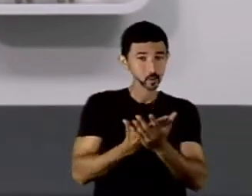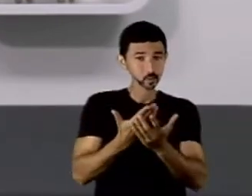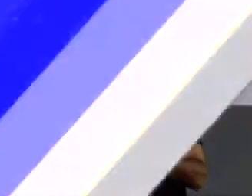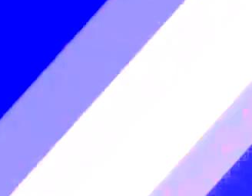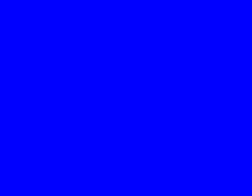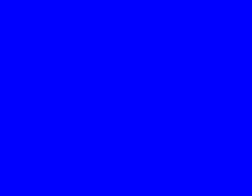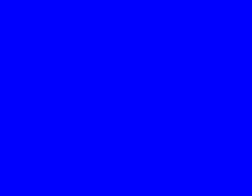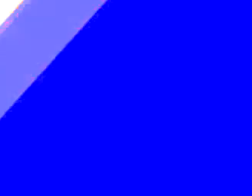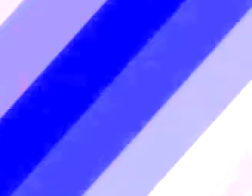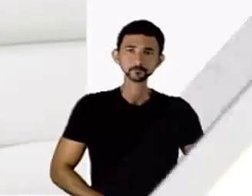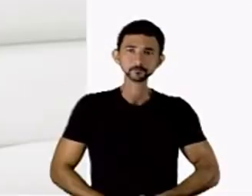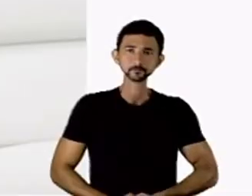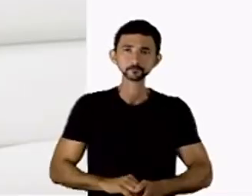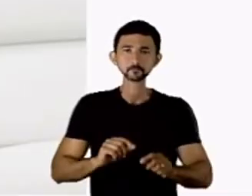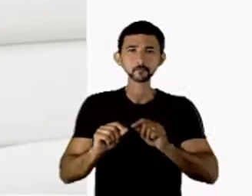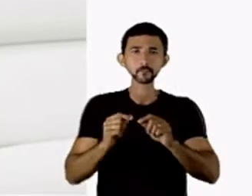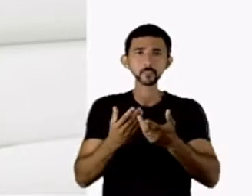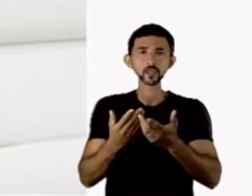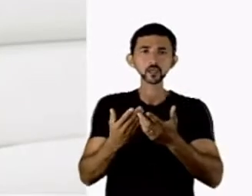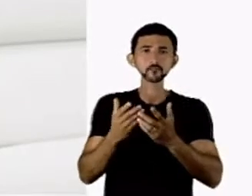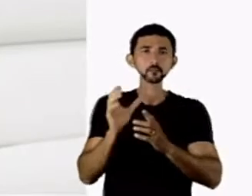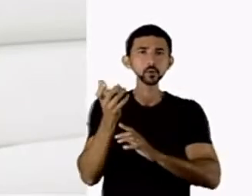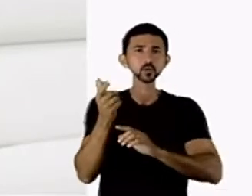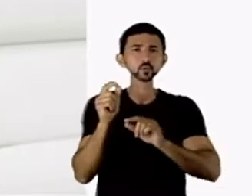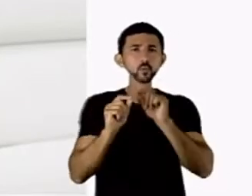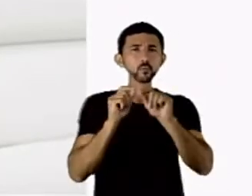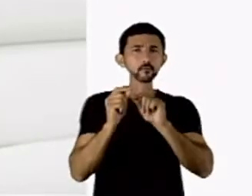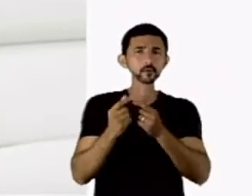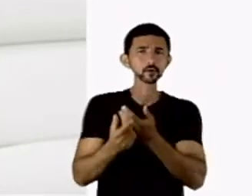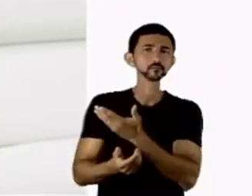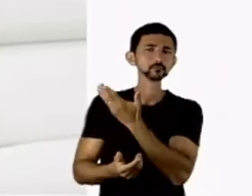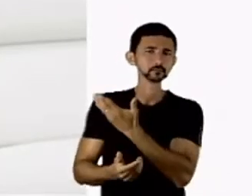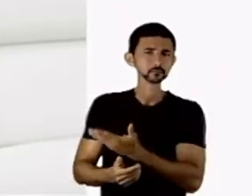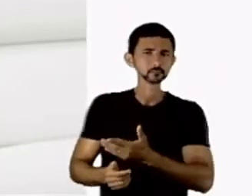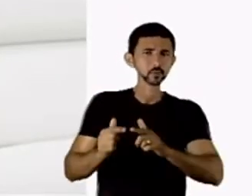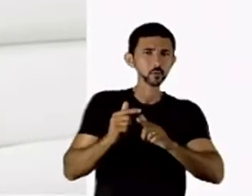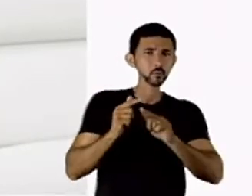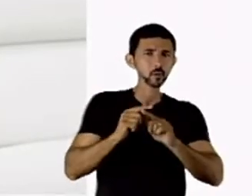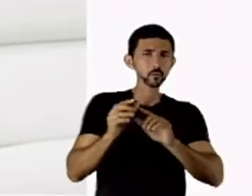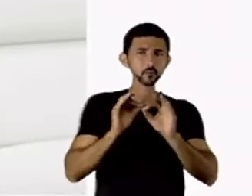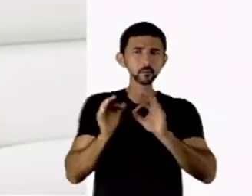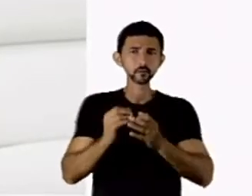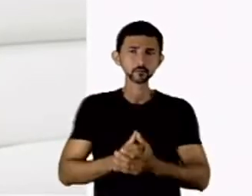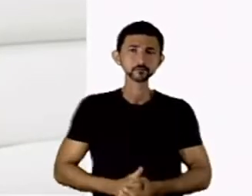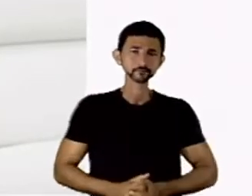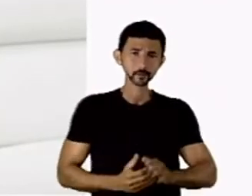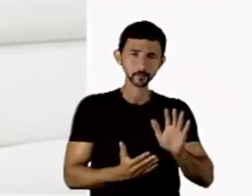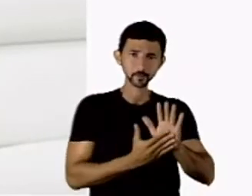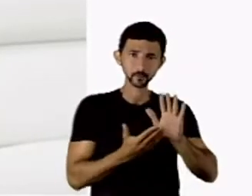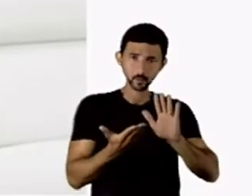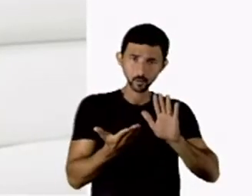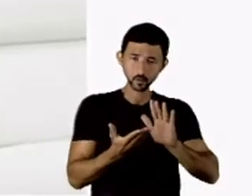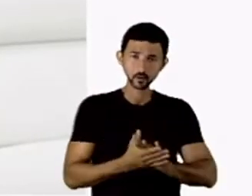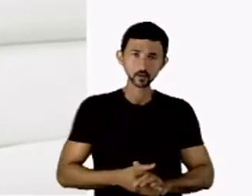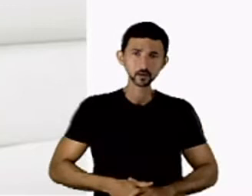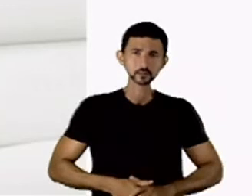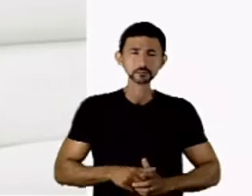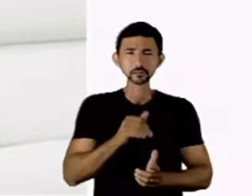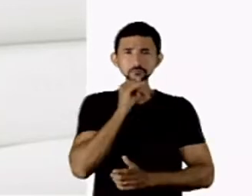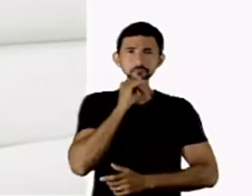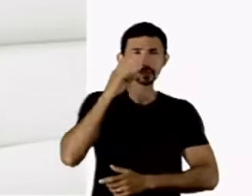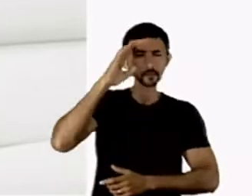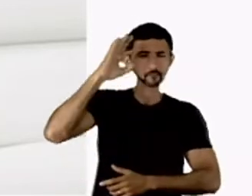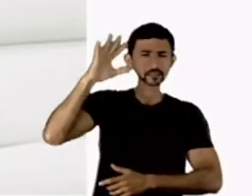tela agora. Então, vamos solucionar alguns problemas que serão propostos agora. Então, imagina que a